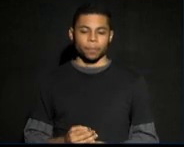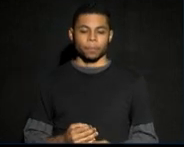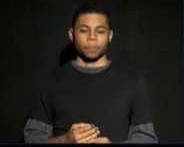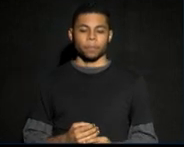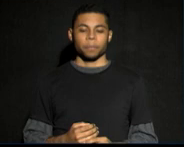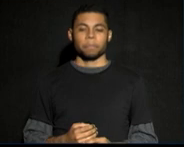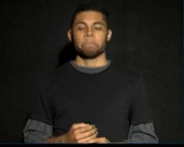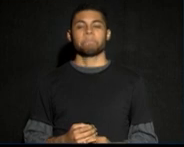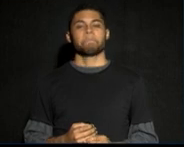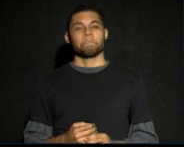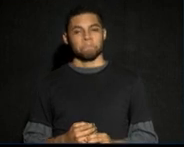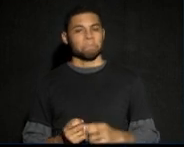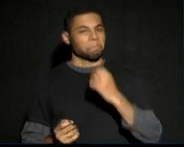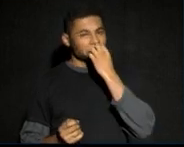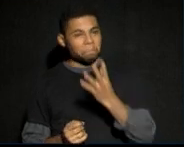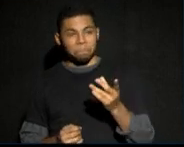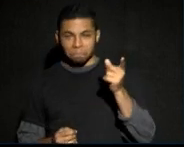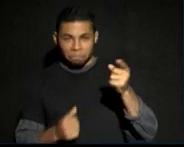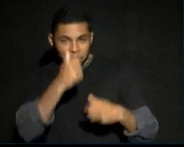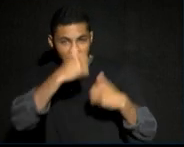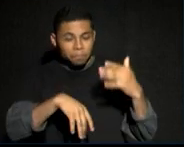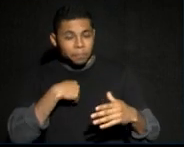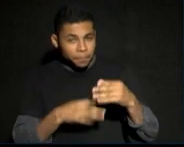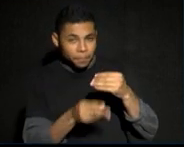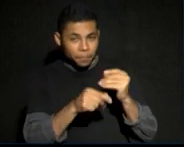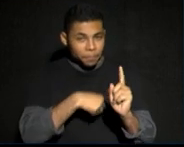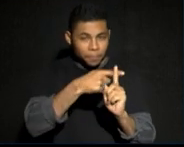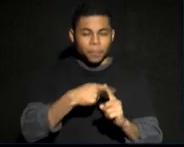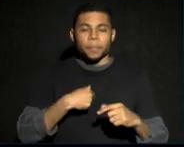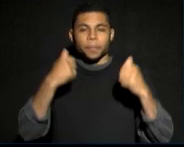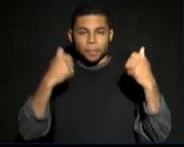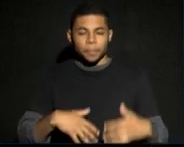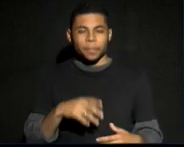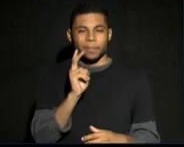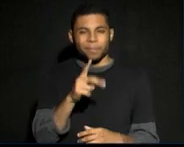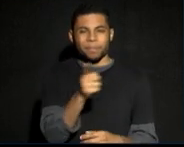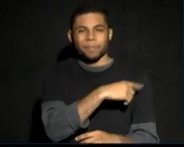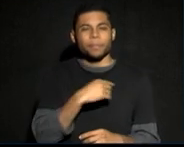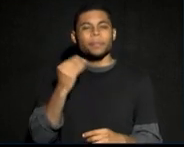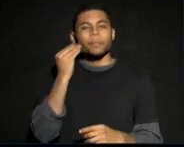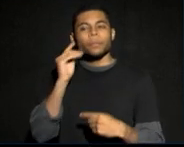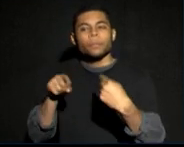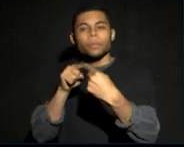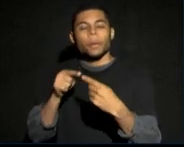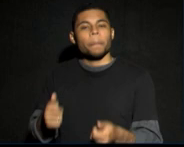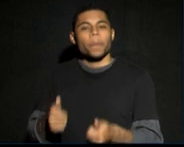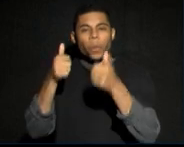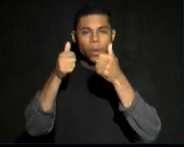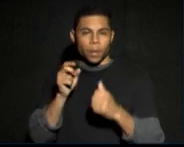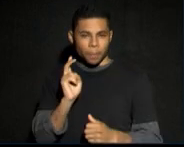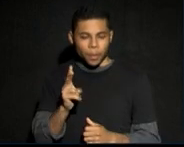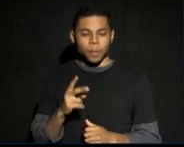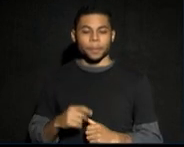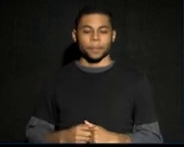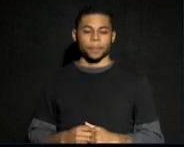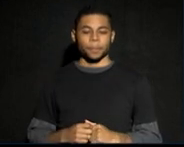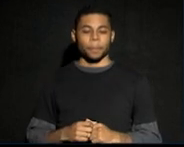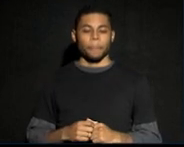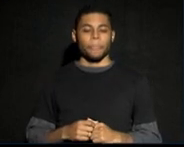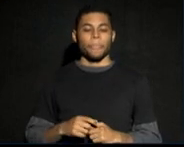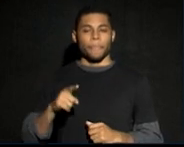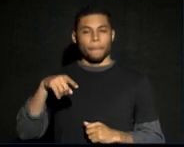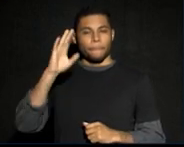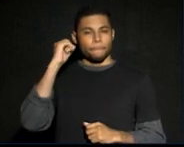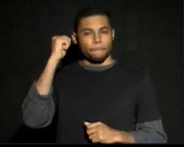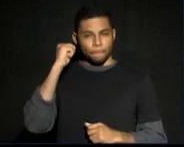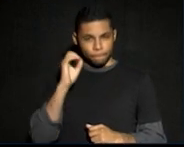eu vou até adicionar aqui um ponto que essa agenda de garantias na melhoria do arcabouço de colaterais